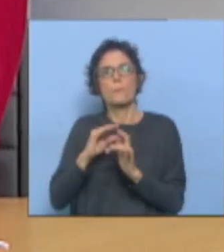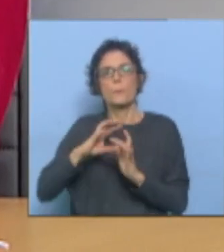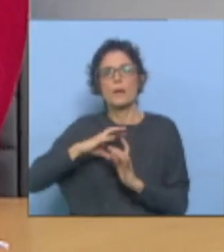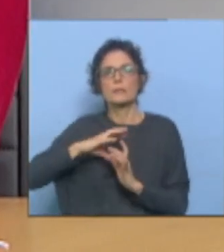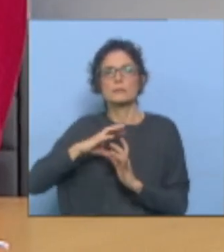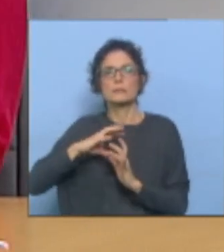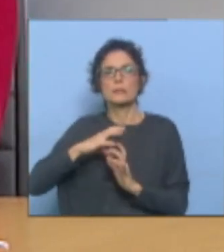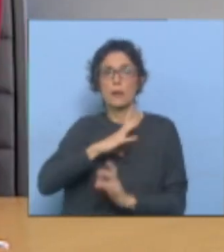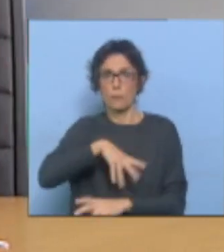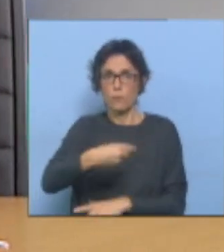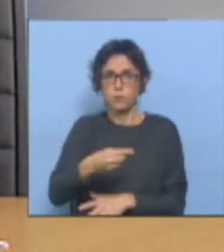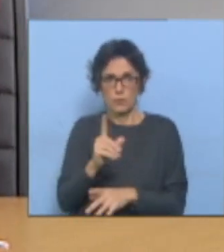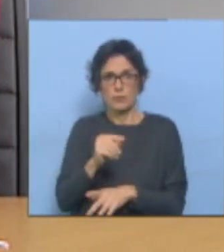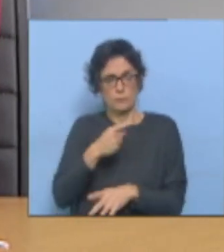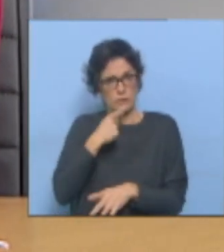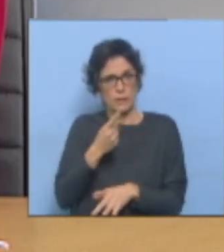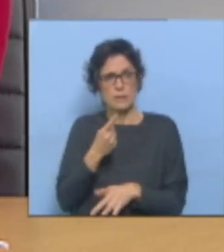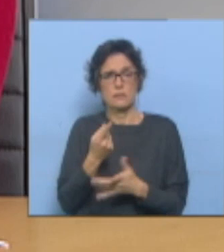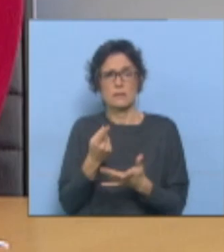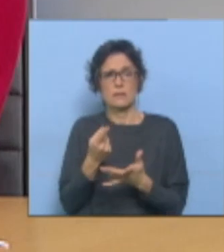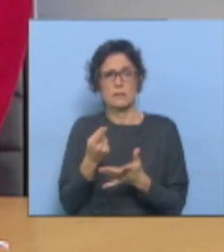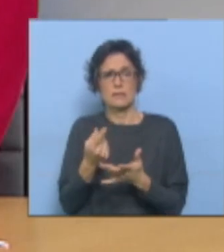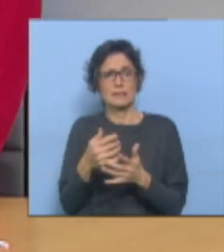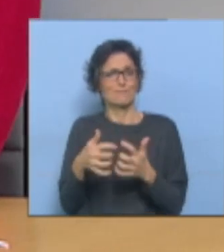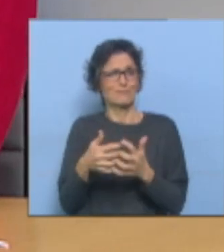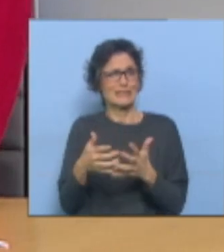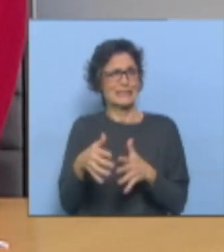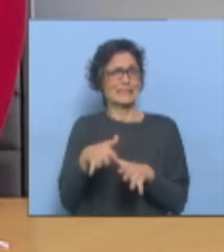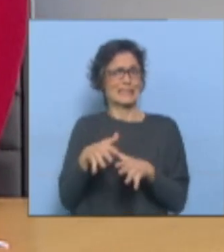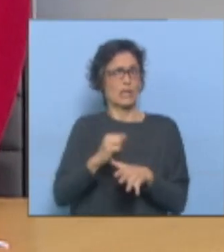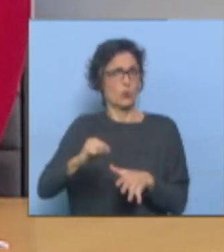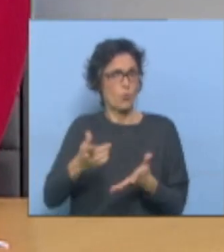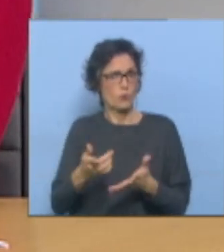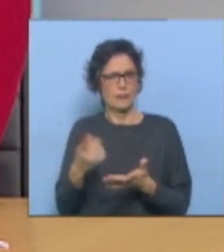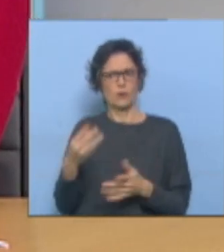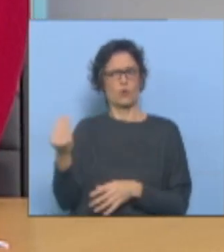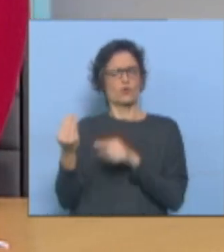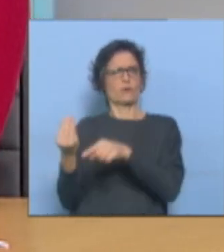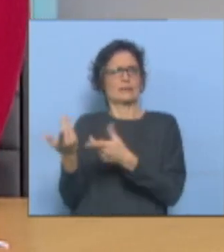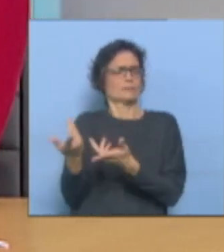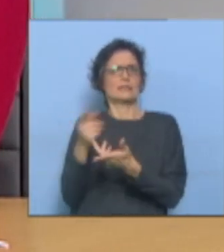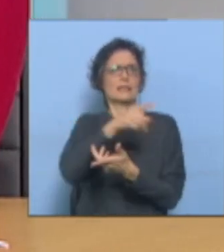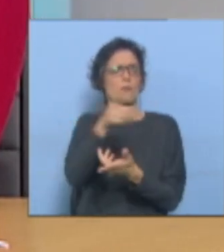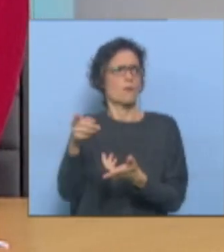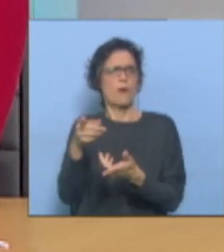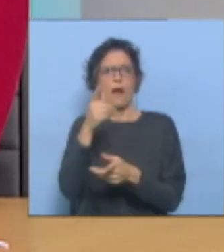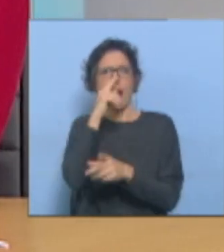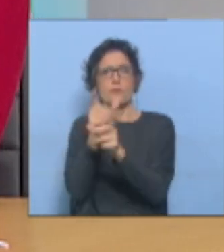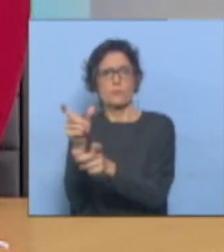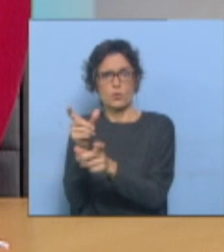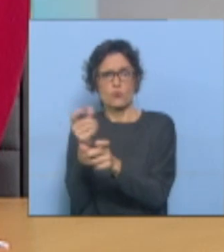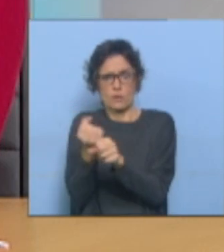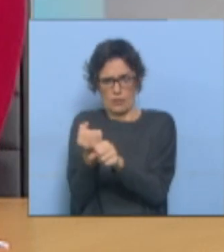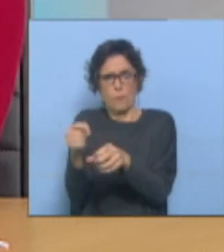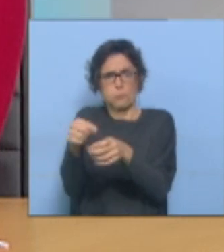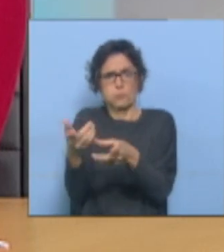esta perplexidade, porque é que perante estas posições contrárias à legalização da eutanásia por parte de quem a vai ter que aplicar, que são os